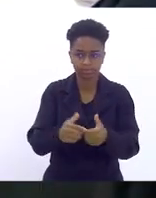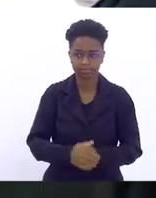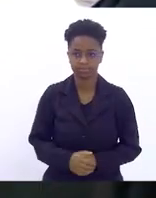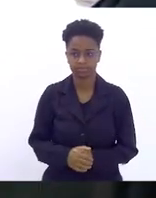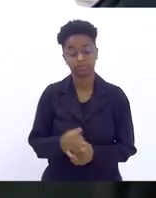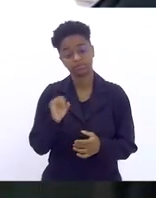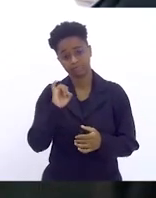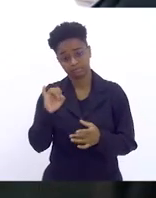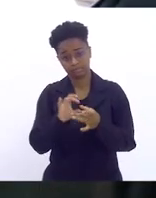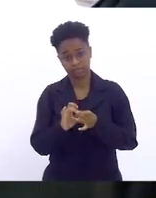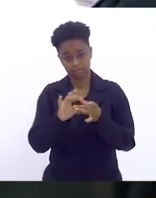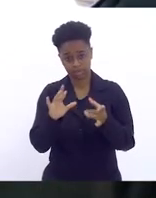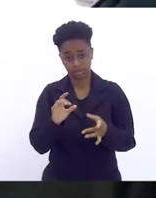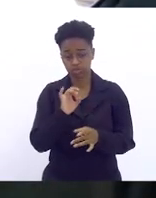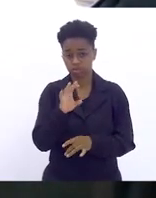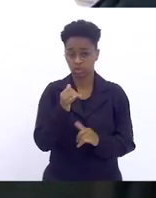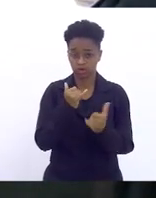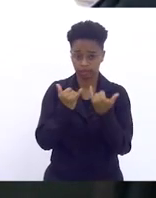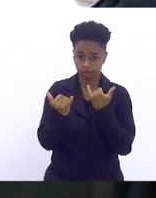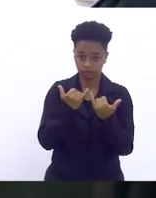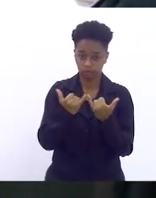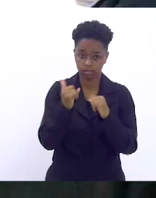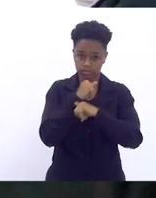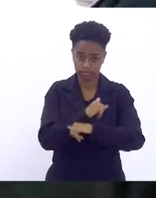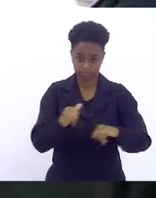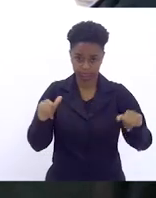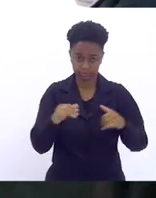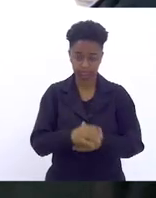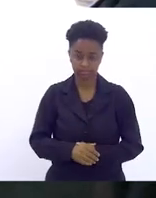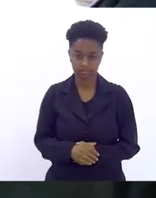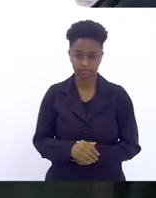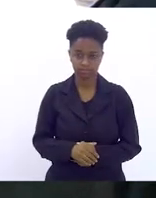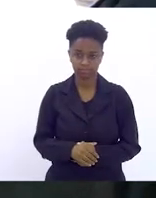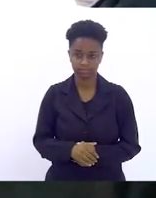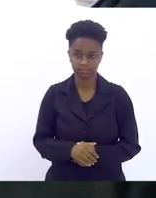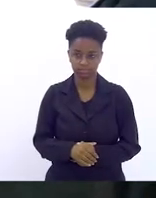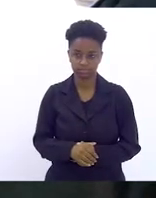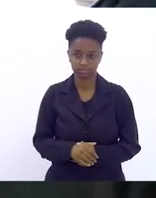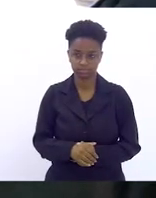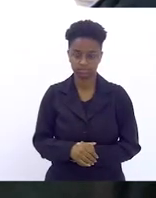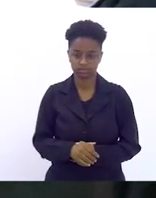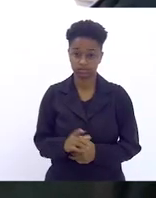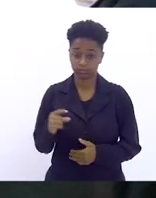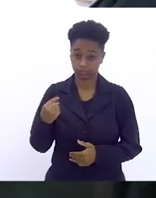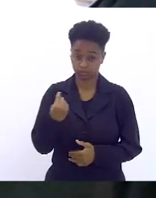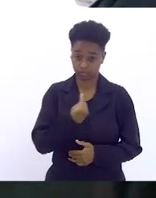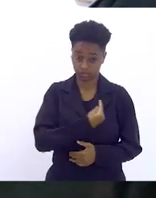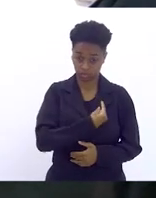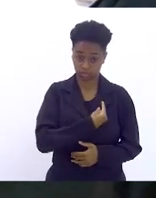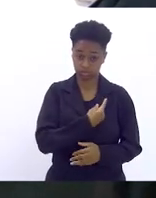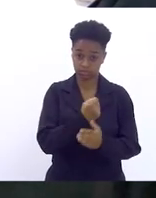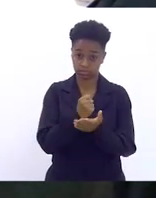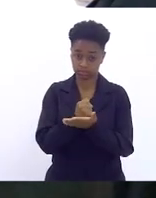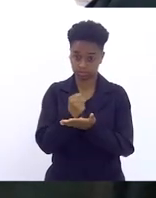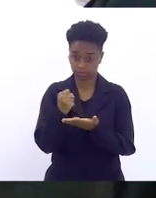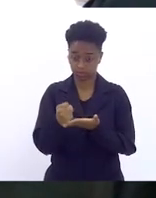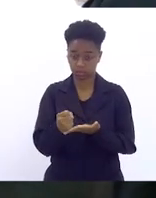só para dar uma informação Nós contratamos